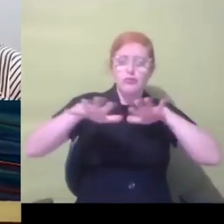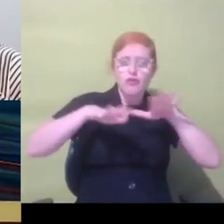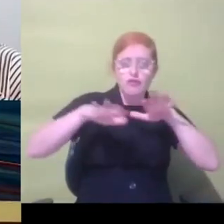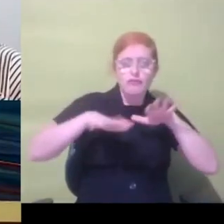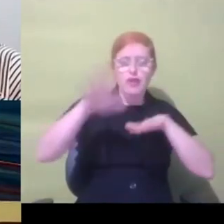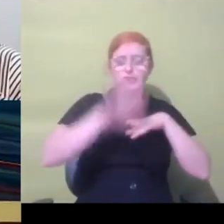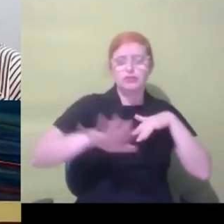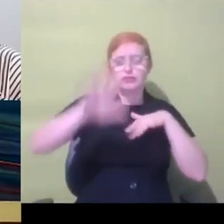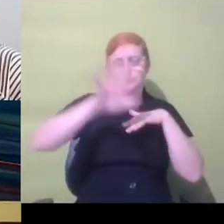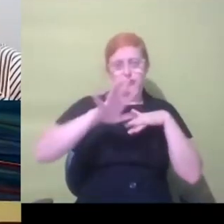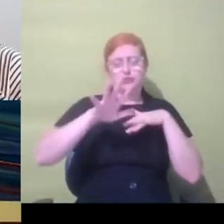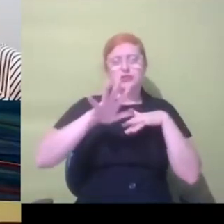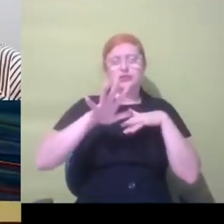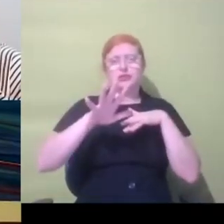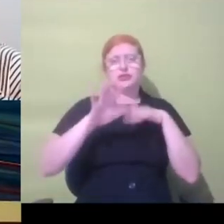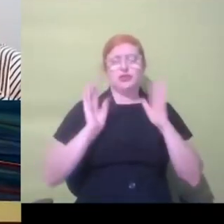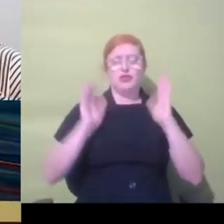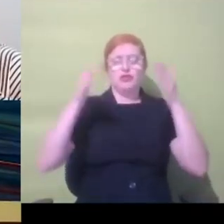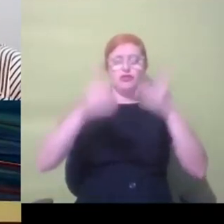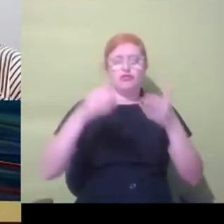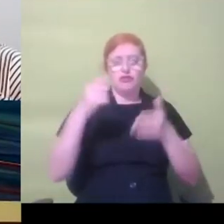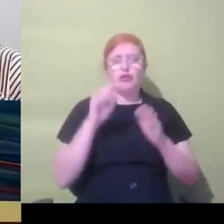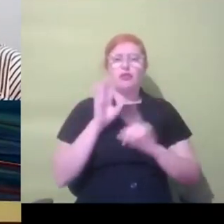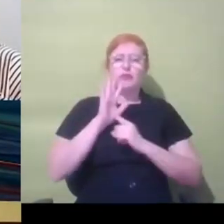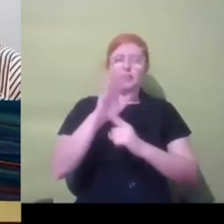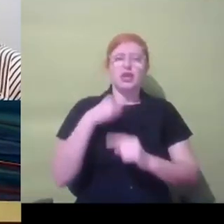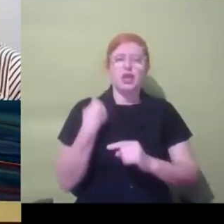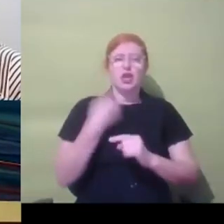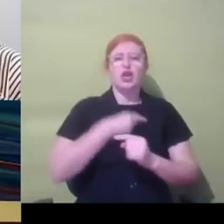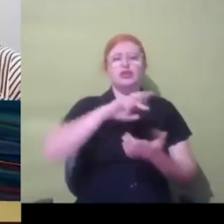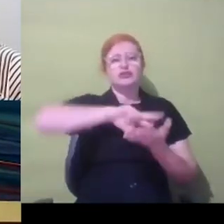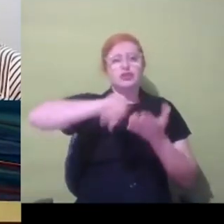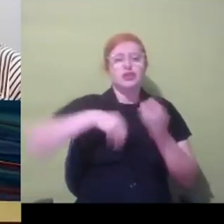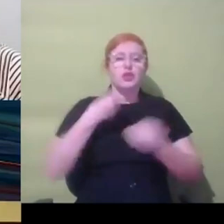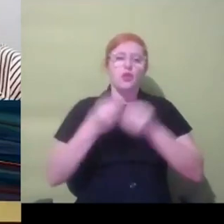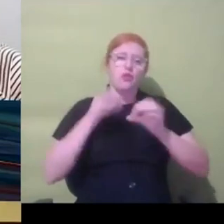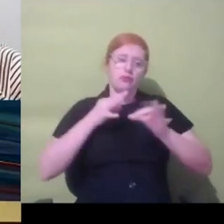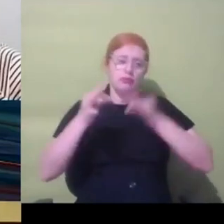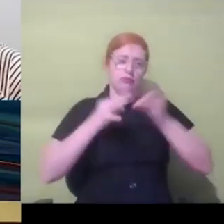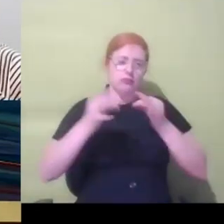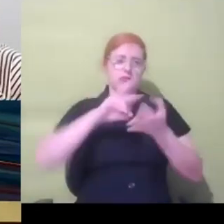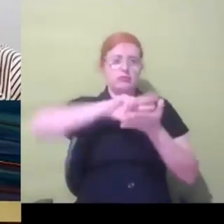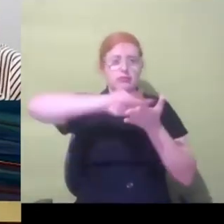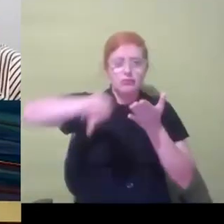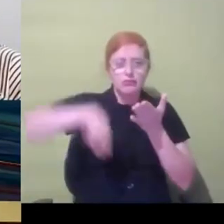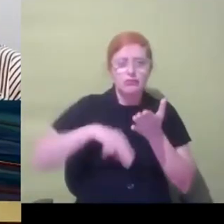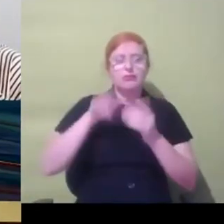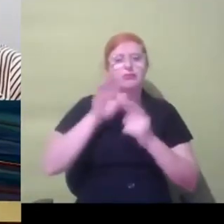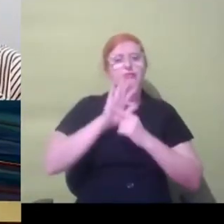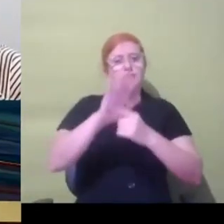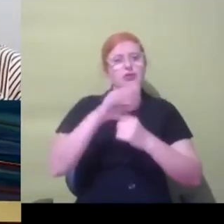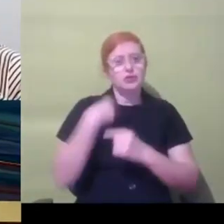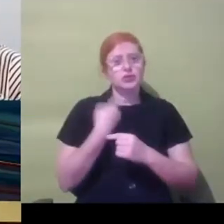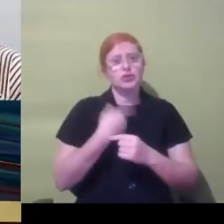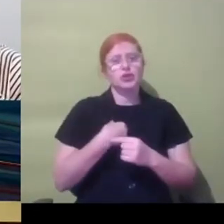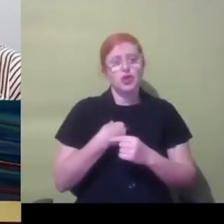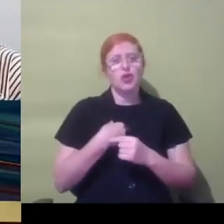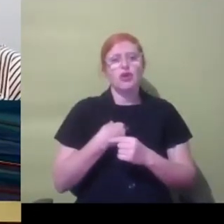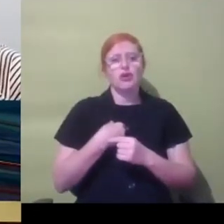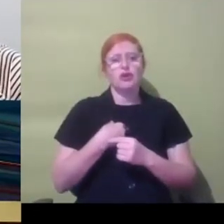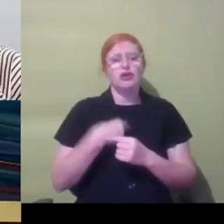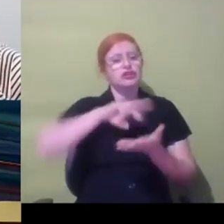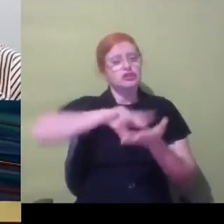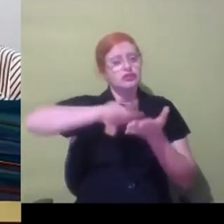Eu acho que o intuito disso é mostrar a nossa diversidade e mostrar como é que a gente se organiza diante dessa diversidade, né? Mostrar que a gente